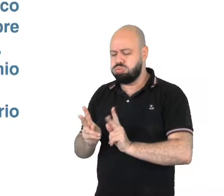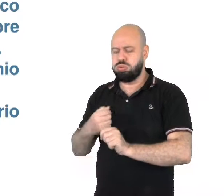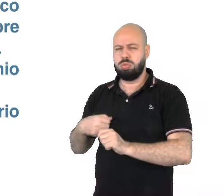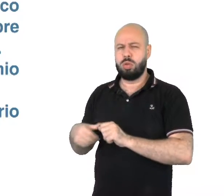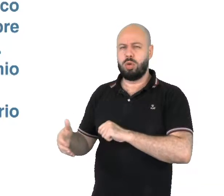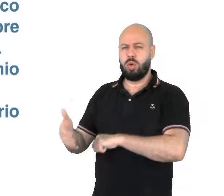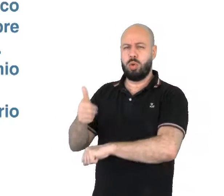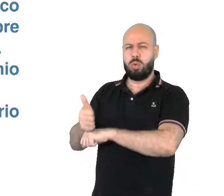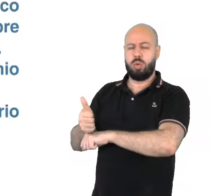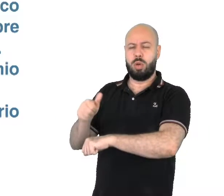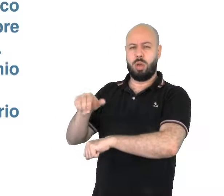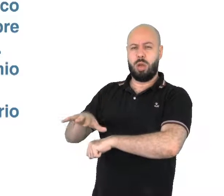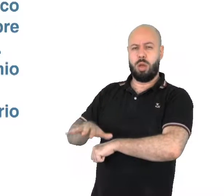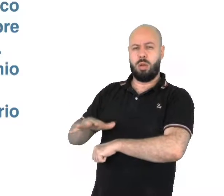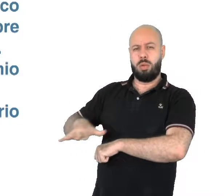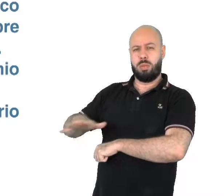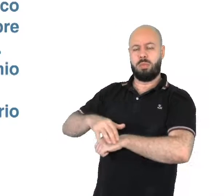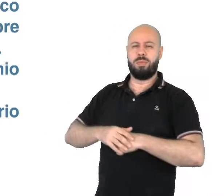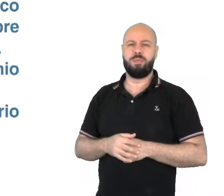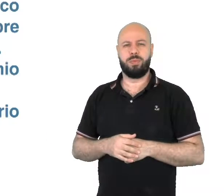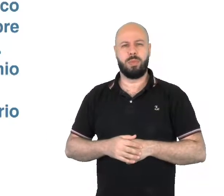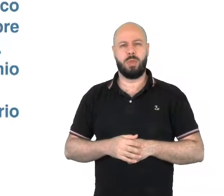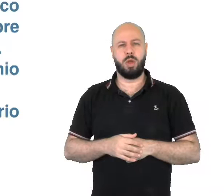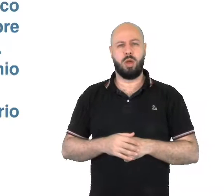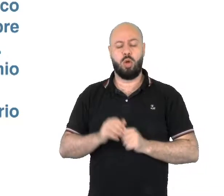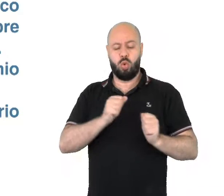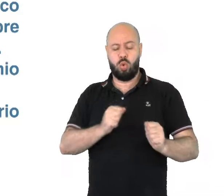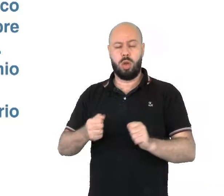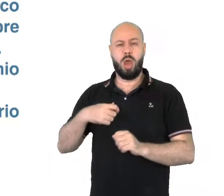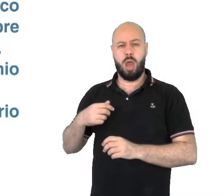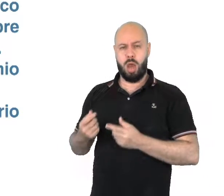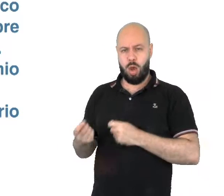tá? O domínio, ele é econômico,